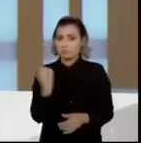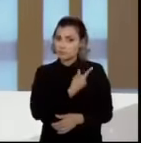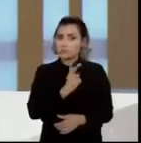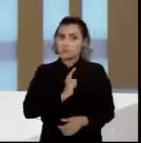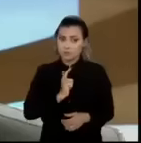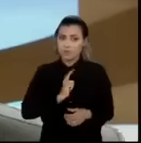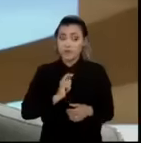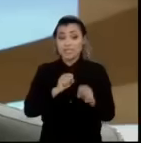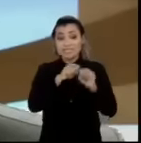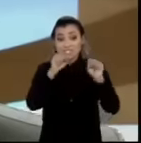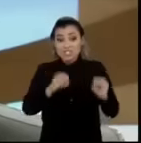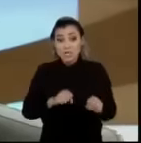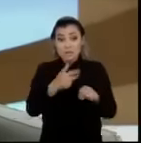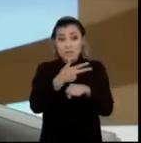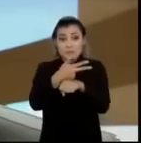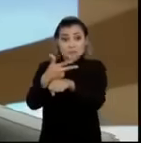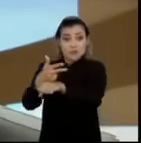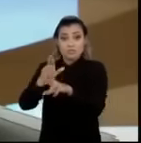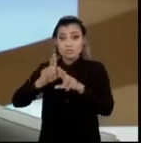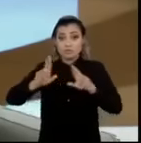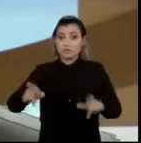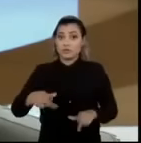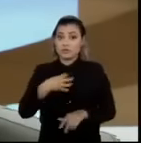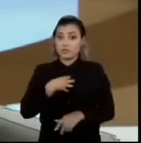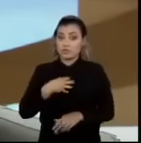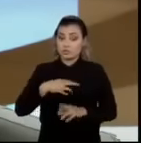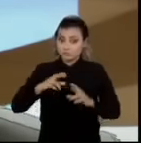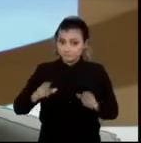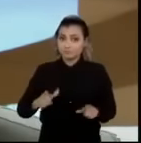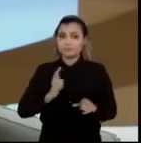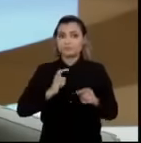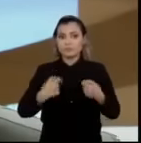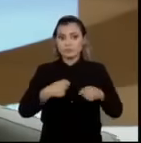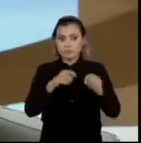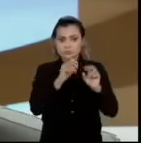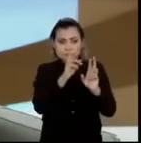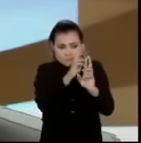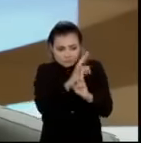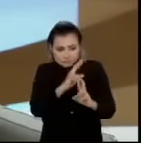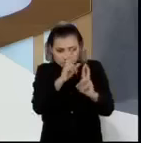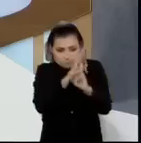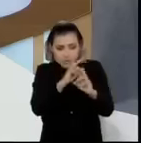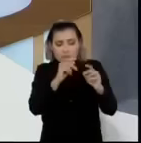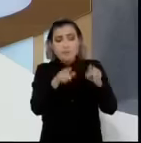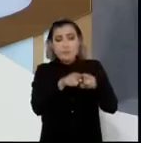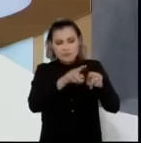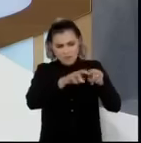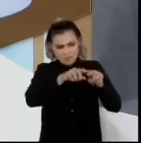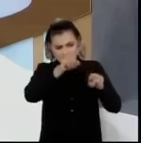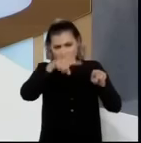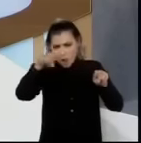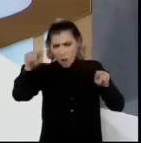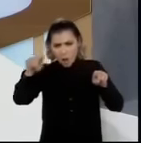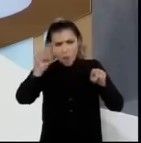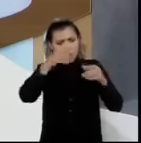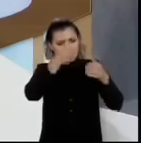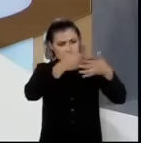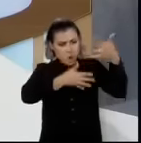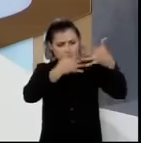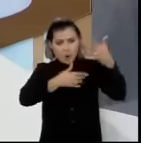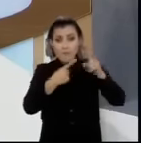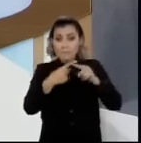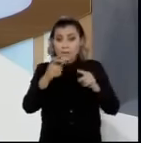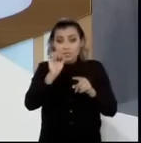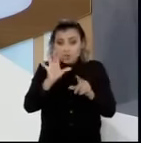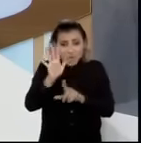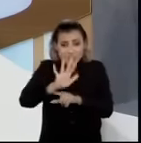Um sistema de monitoramento é outra coisa. Você precisa ter os algoritmos para analisar se aquilo é desmatamento, se aquilo não é. Só um conjunto de imagens não vai